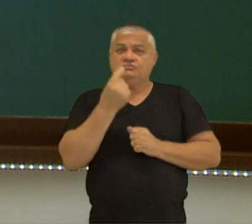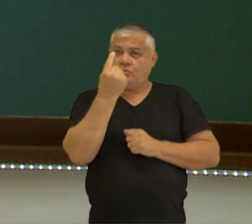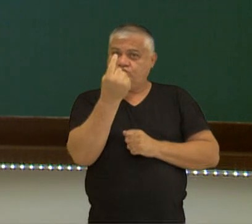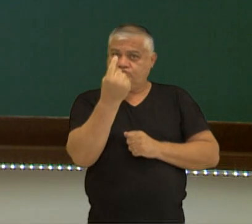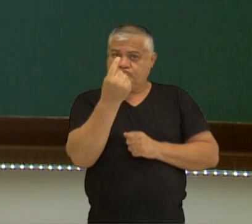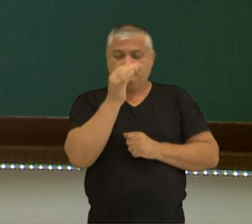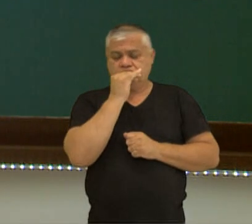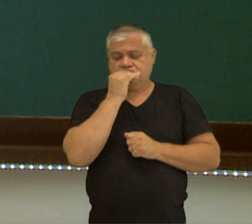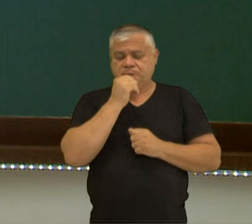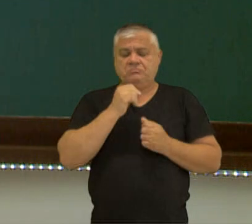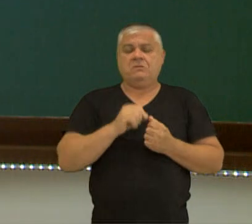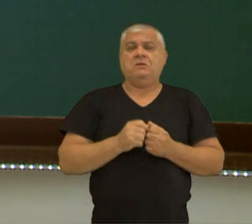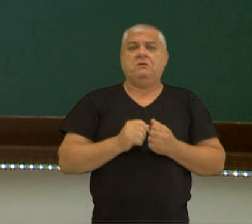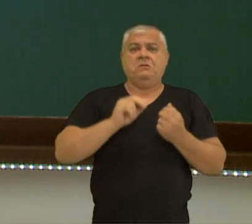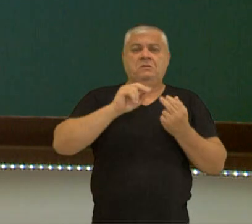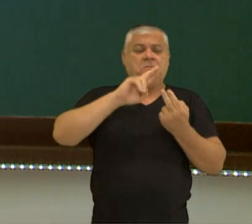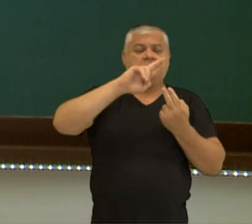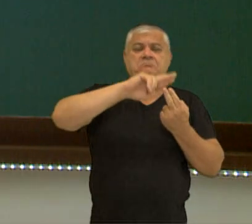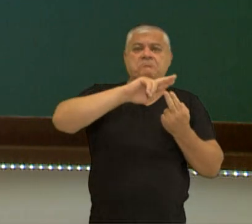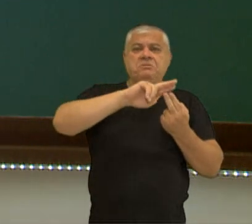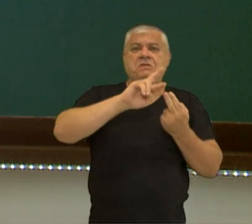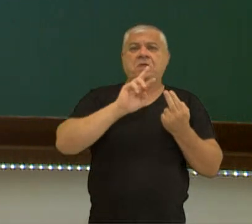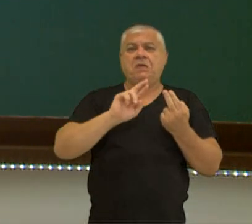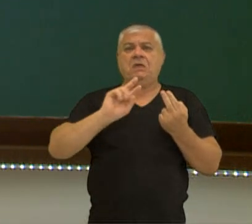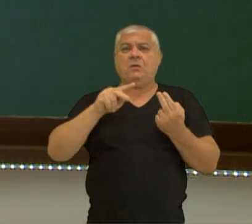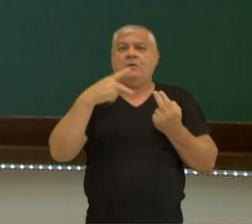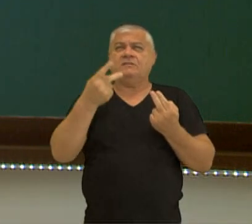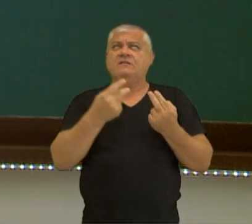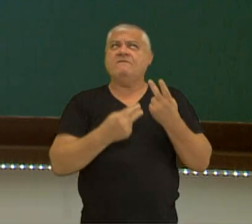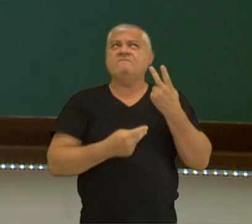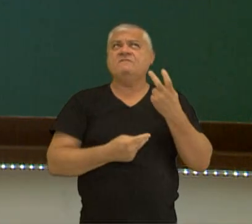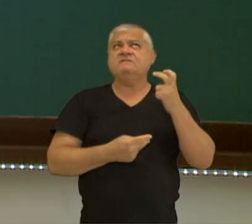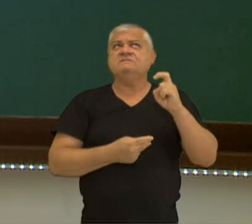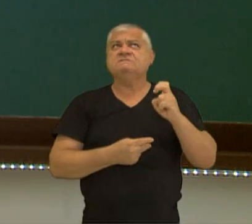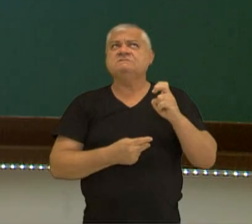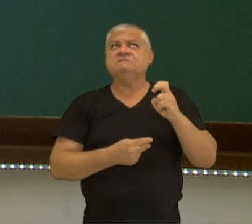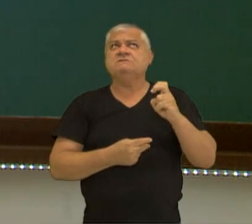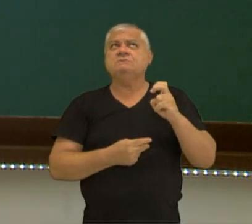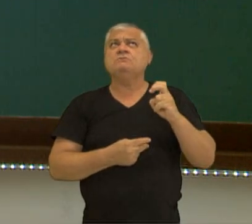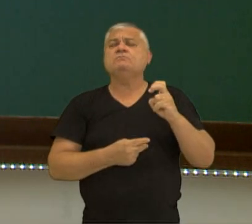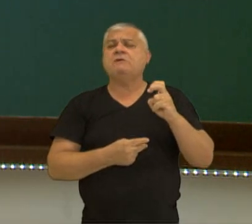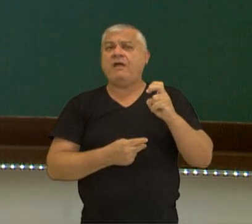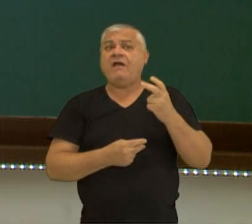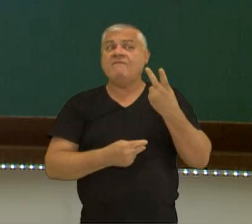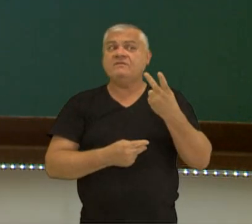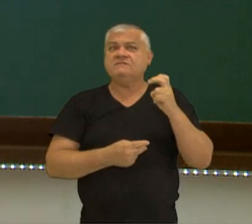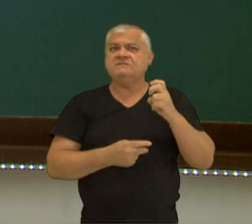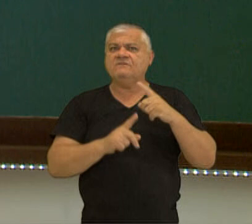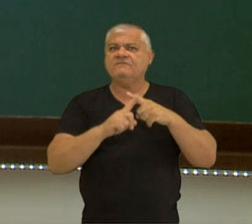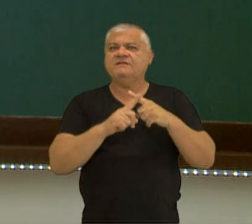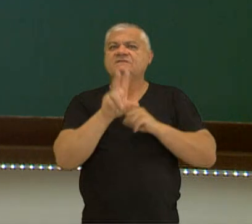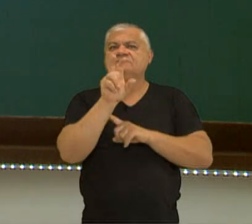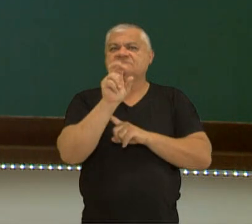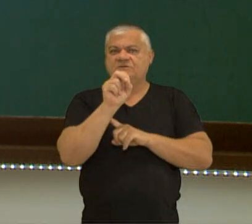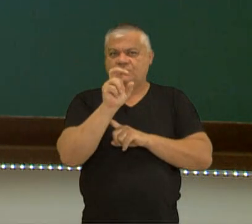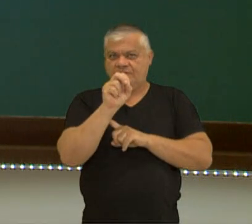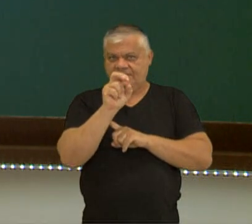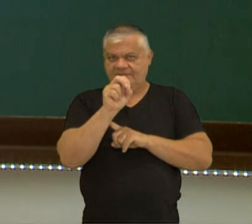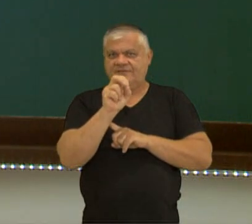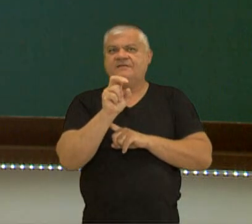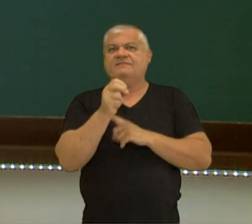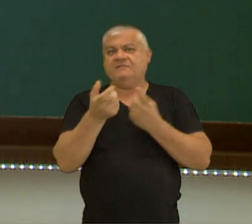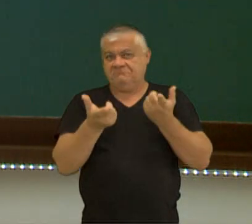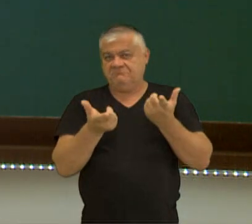um deles, pi r ao quadrado. Então, o raio 5, 25 pi, né? Como são duas, vai dar duas vezes